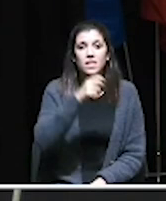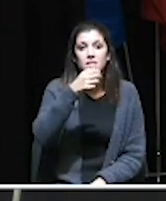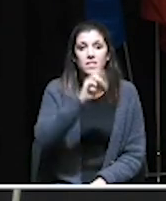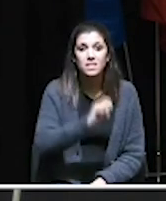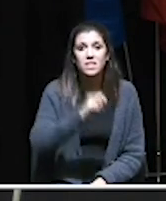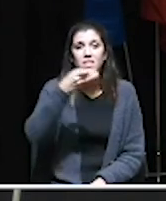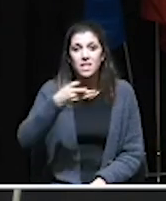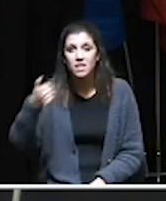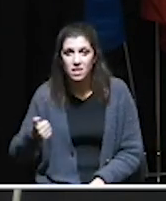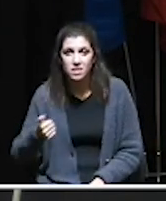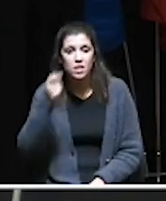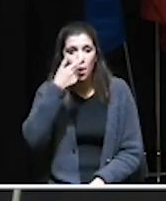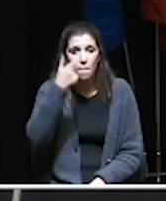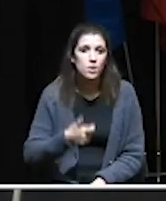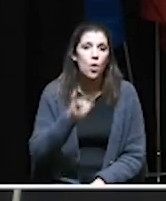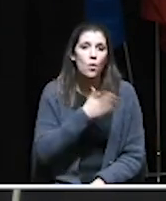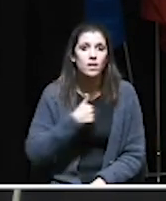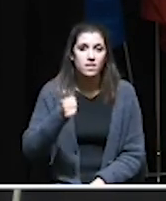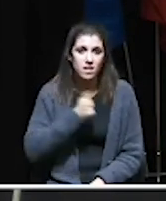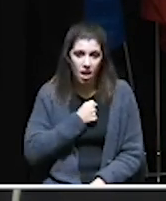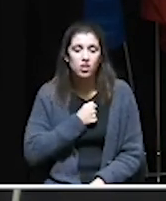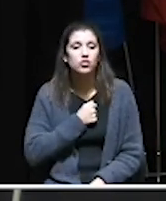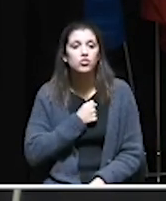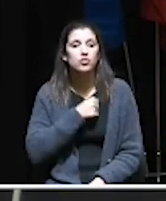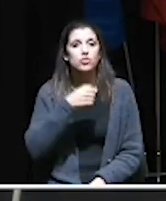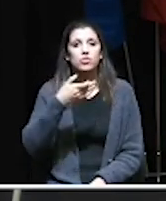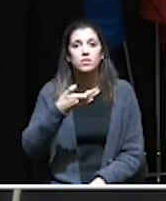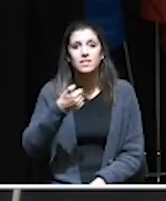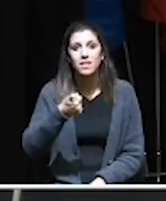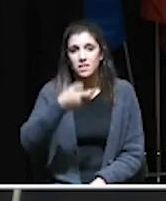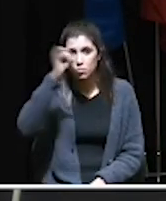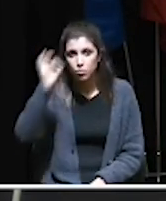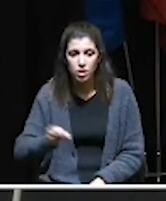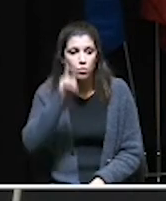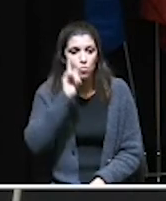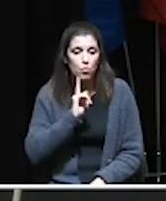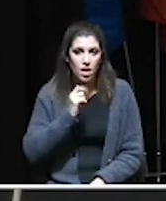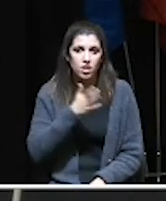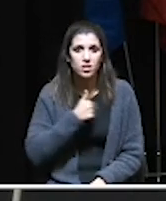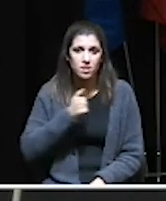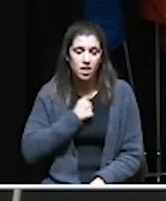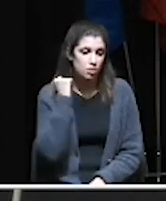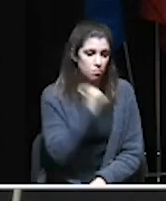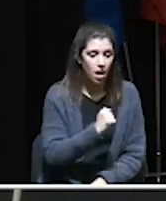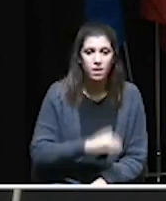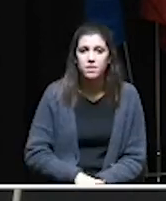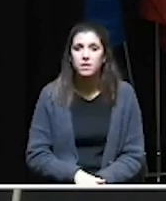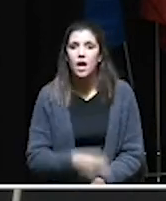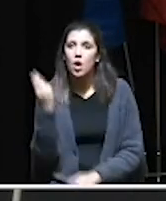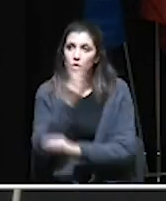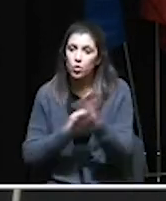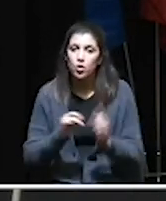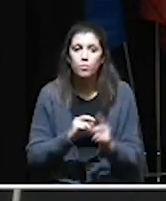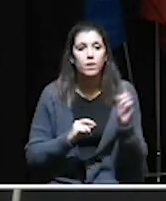foram assassinadas e 96% eram mulheres trans. Em toda a União Europeia, uma em cada 20 mulheres foram